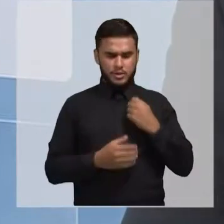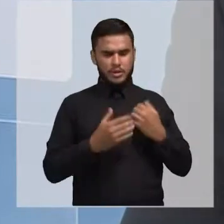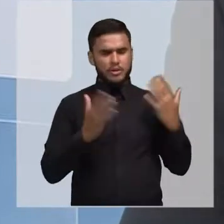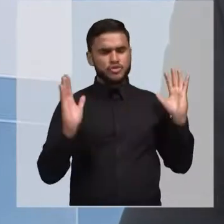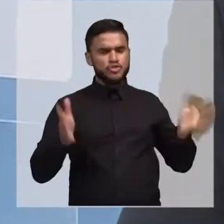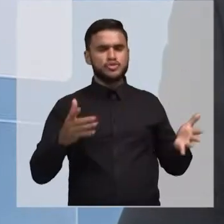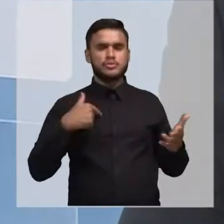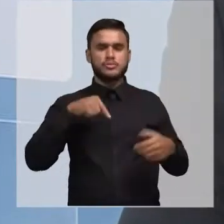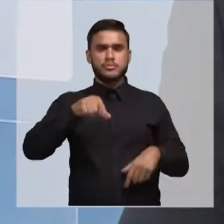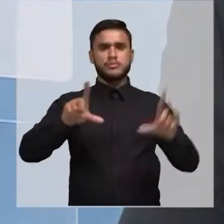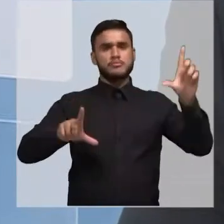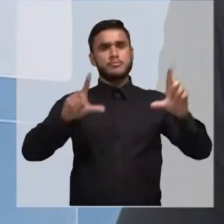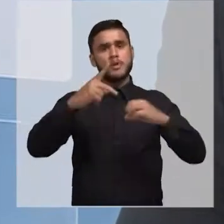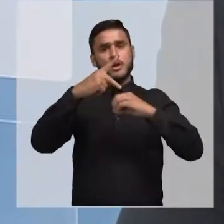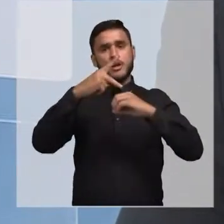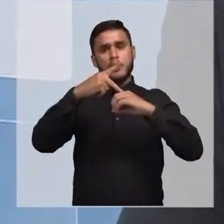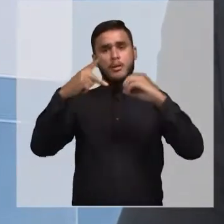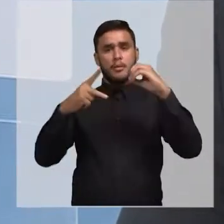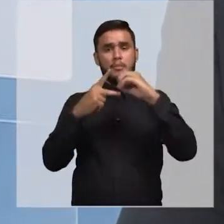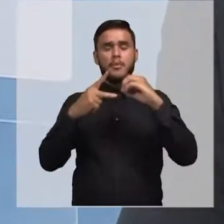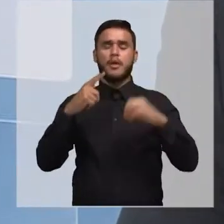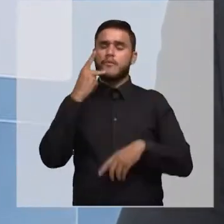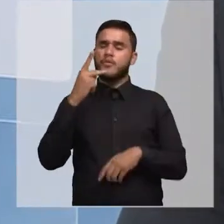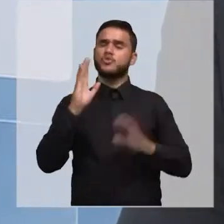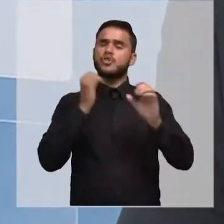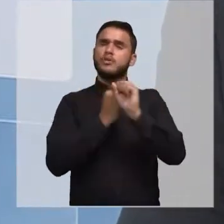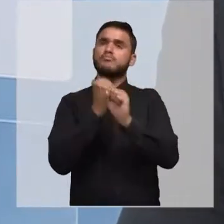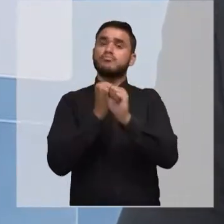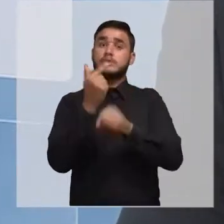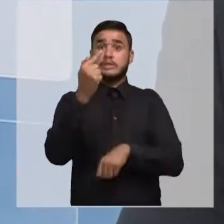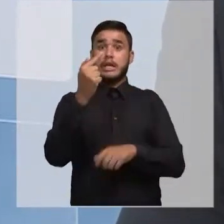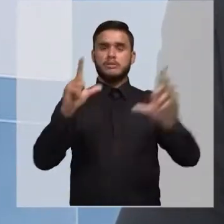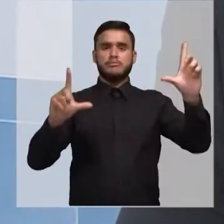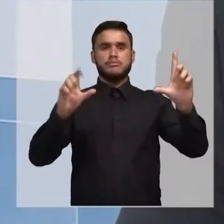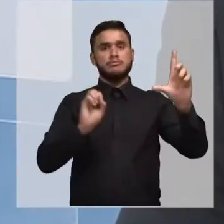aqui pela ordem. Todo o processo de